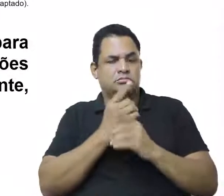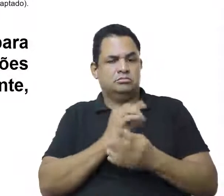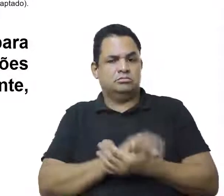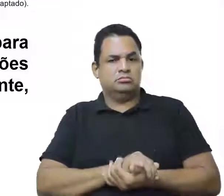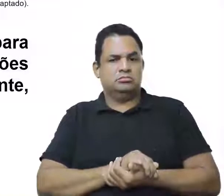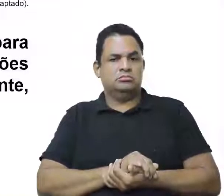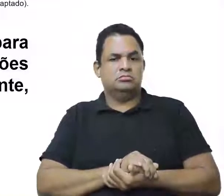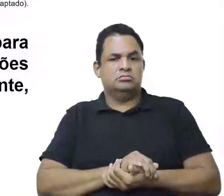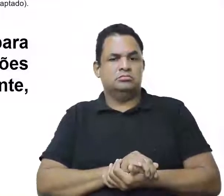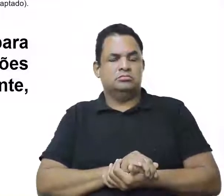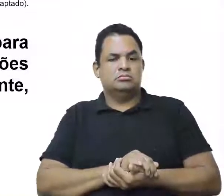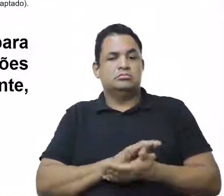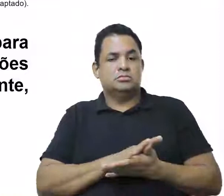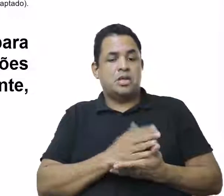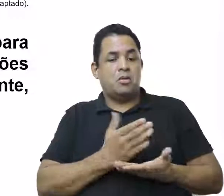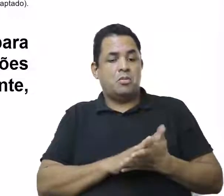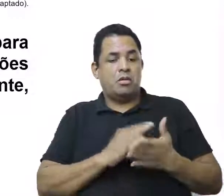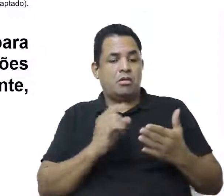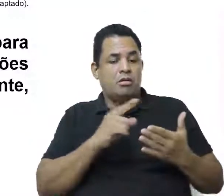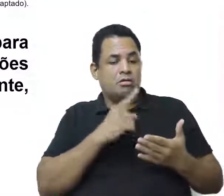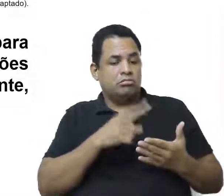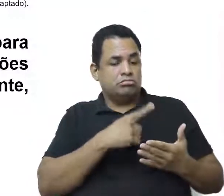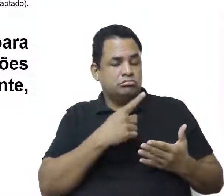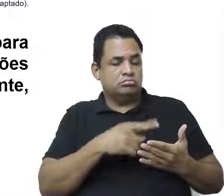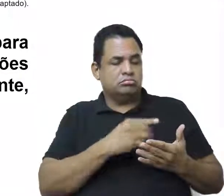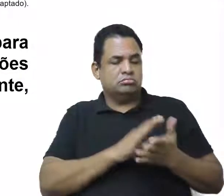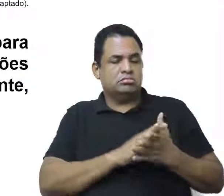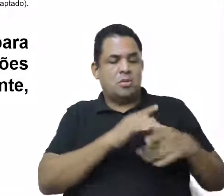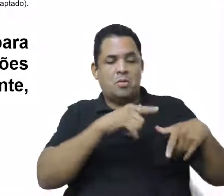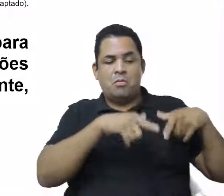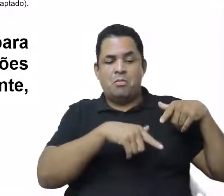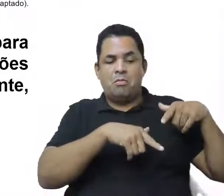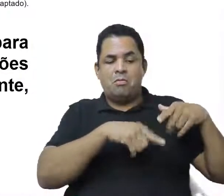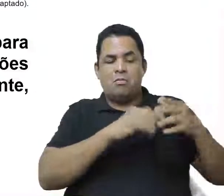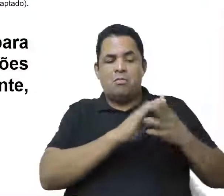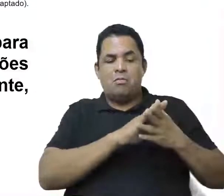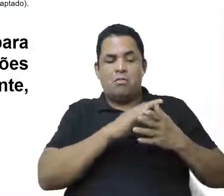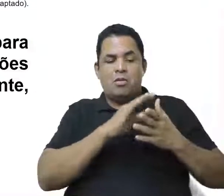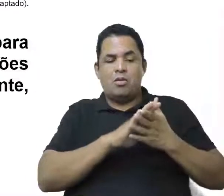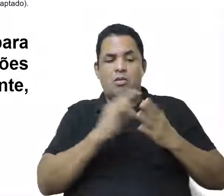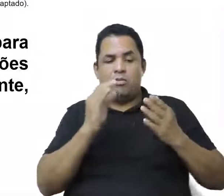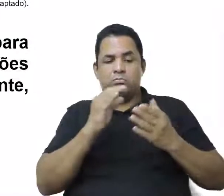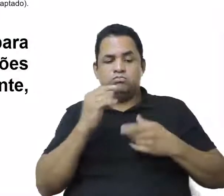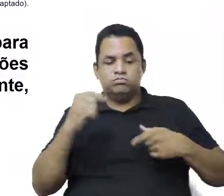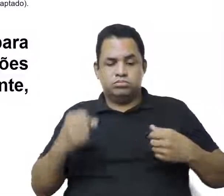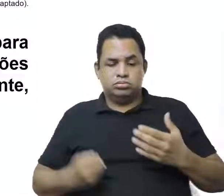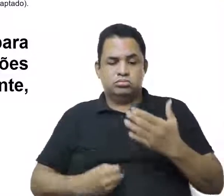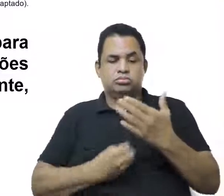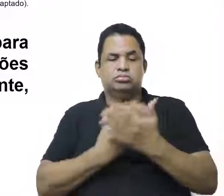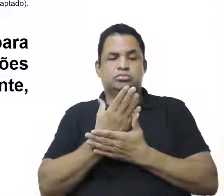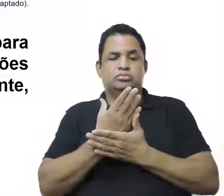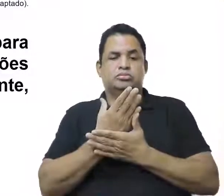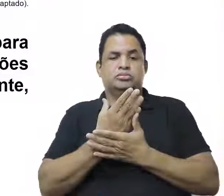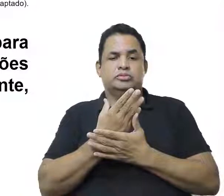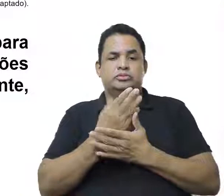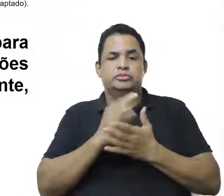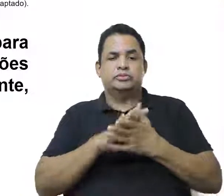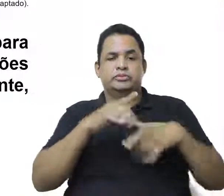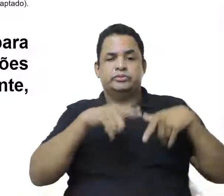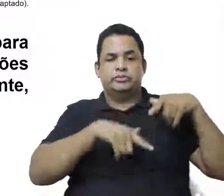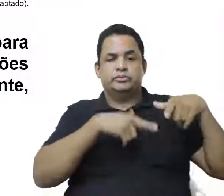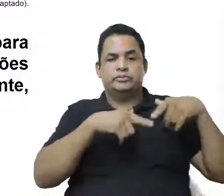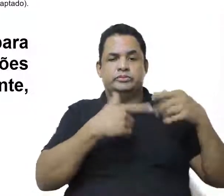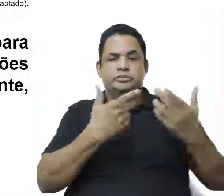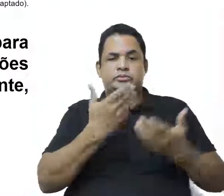uma consequência para o setor produtivo e outra para o mundo do trabalho, advindas desse processo, que é o processo de